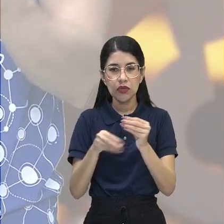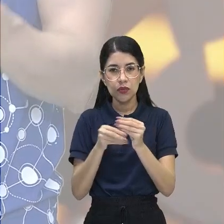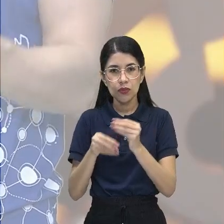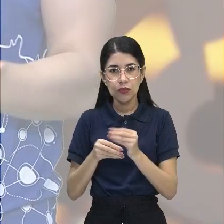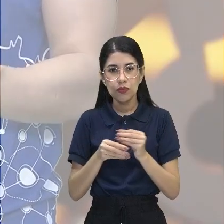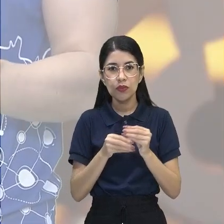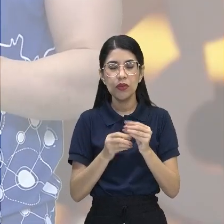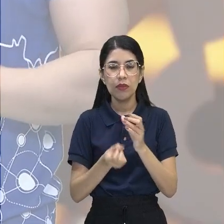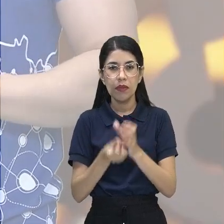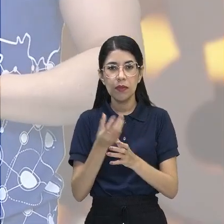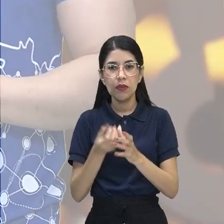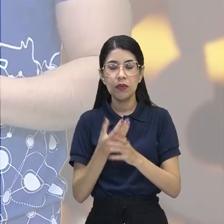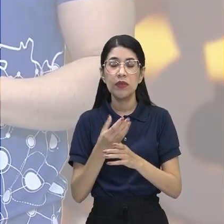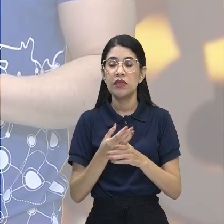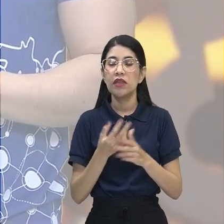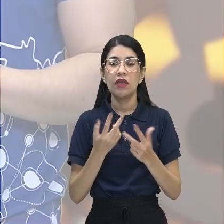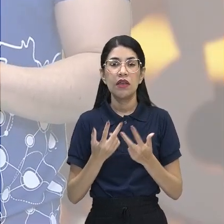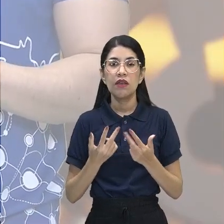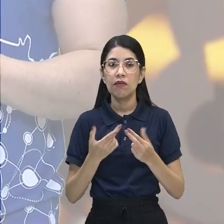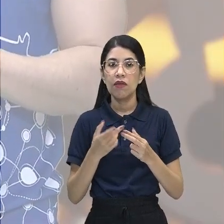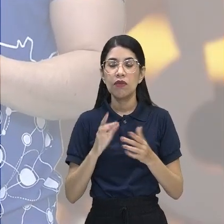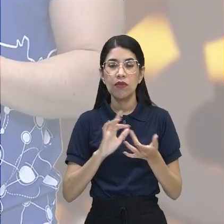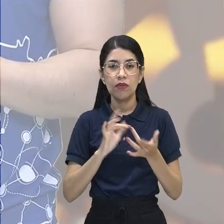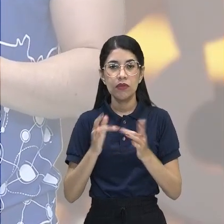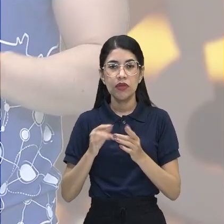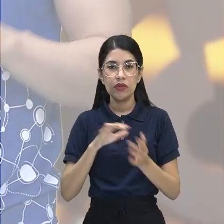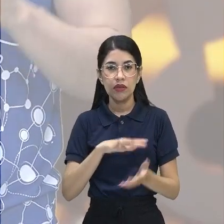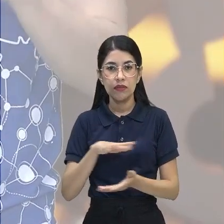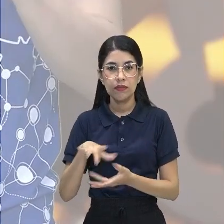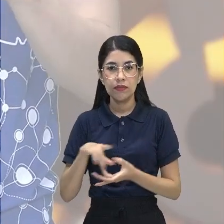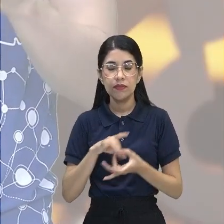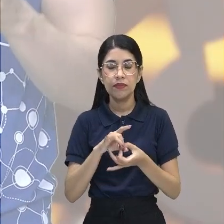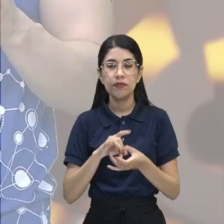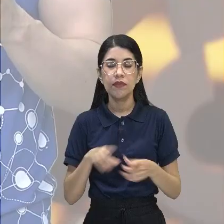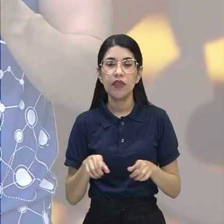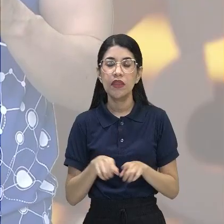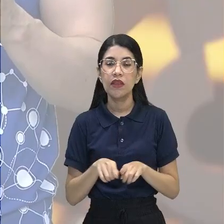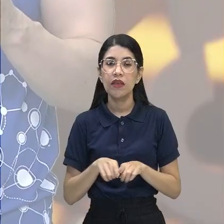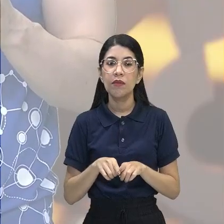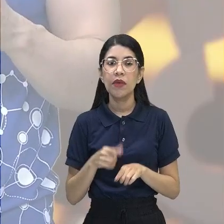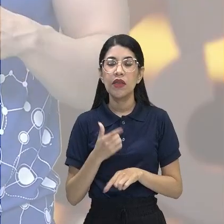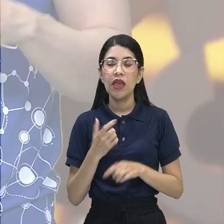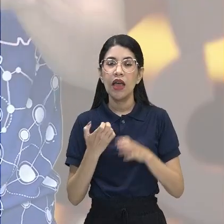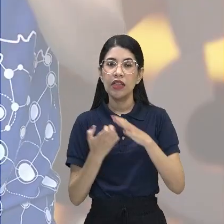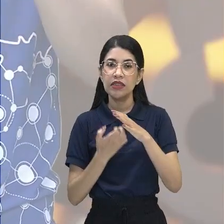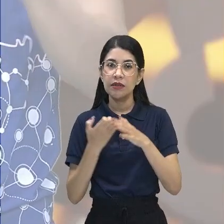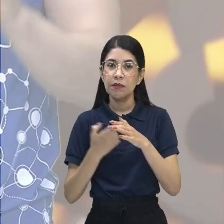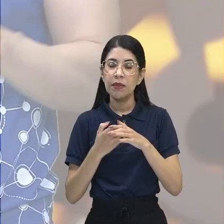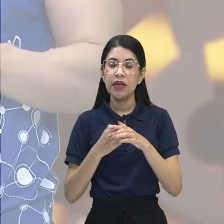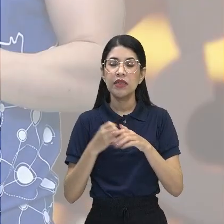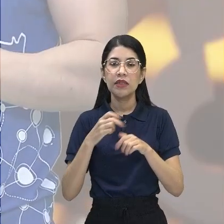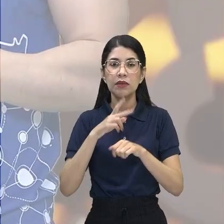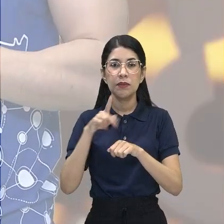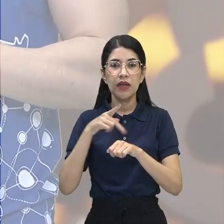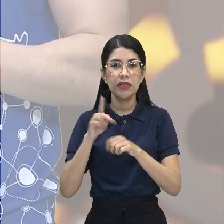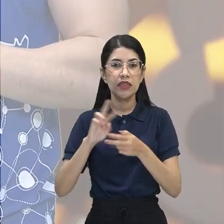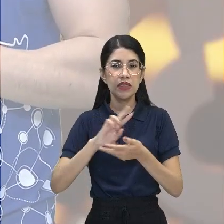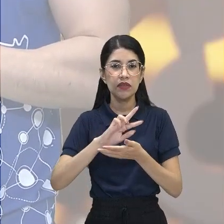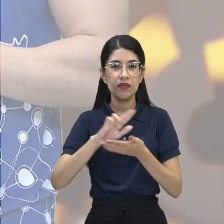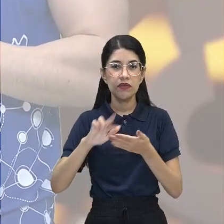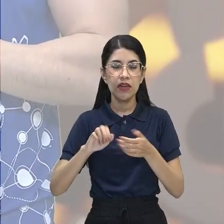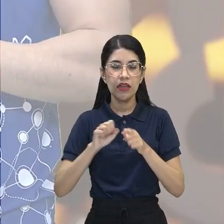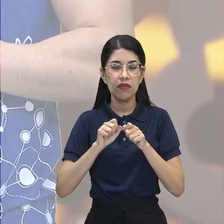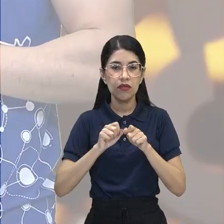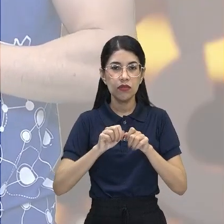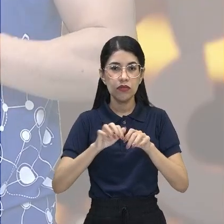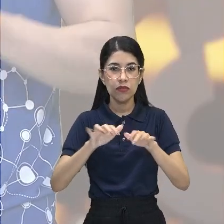fabricadas, produzidas nesse contexto de um mundo globalizado. Nós temos também as multinacionais, né, que se espalham ali pelo território